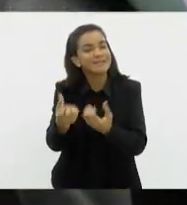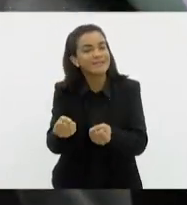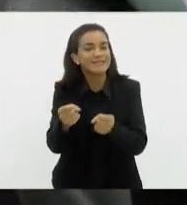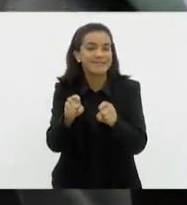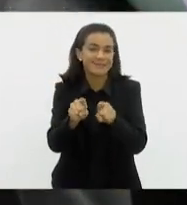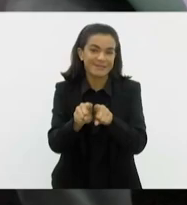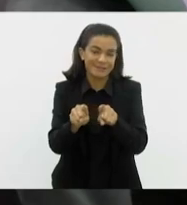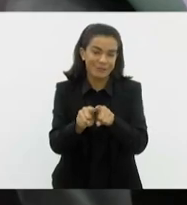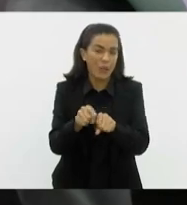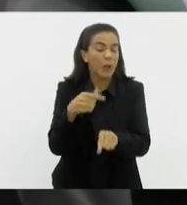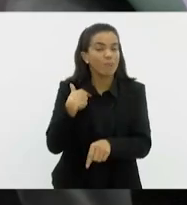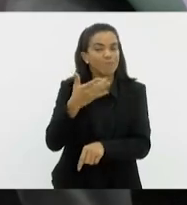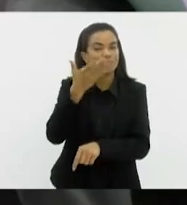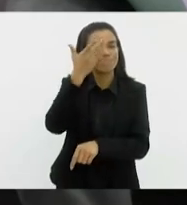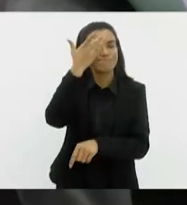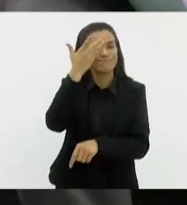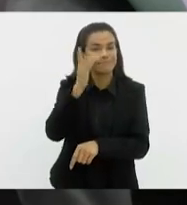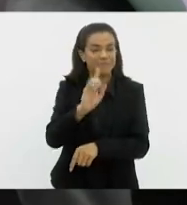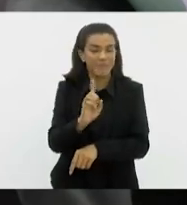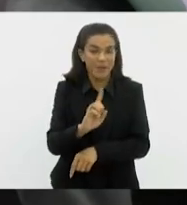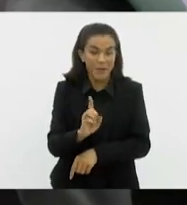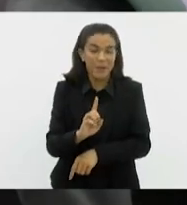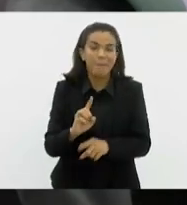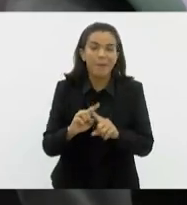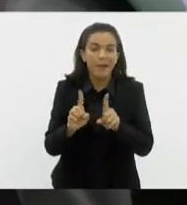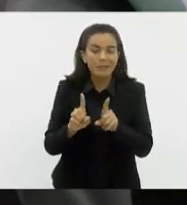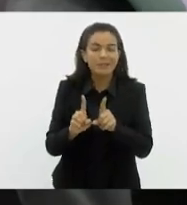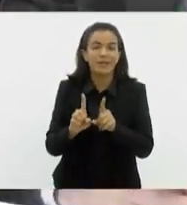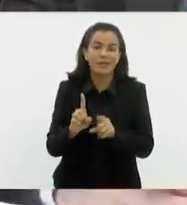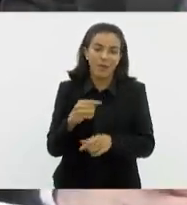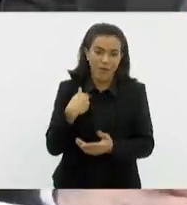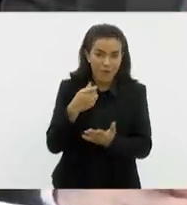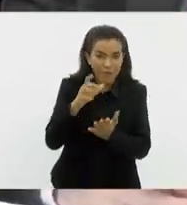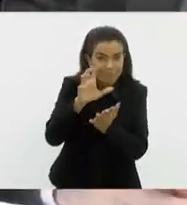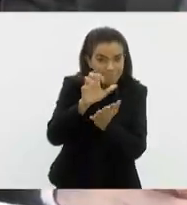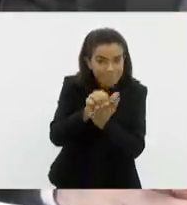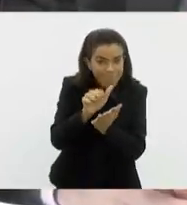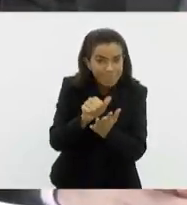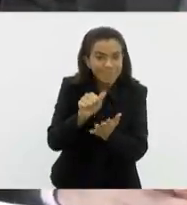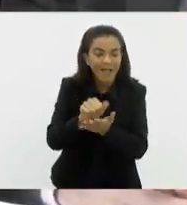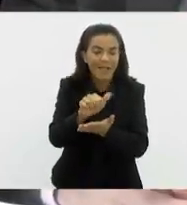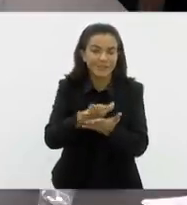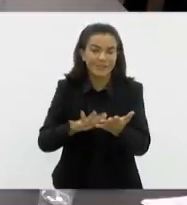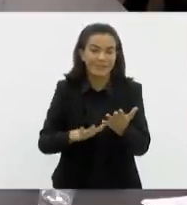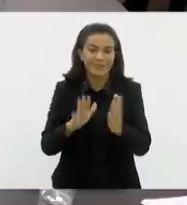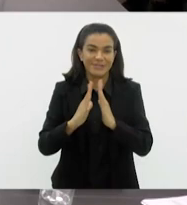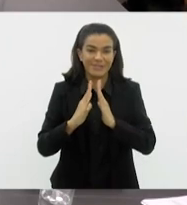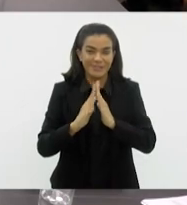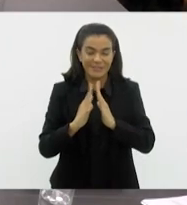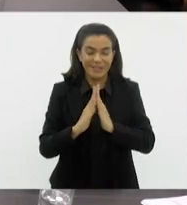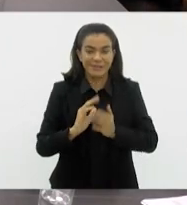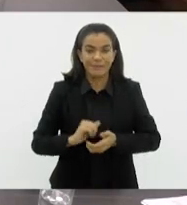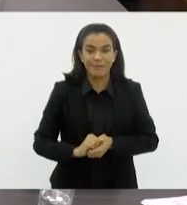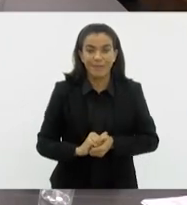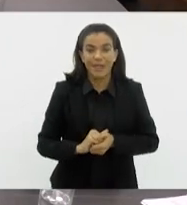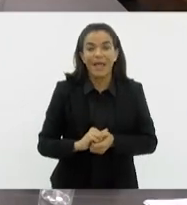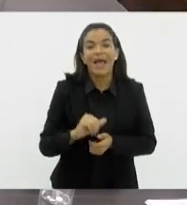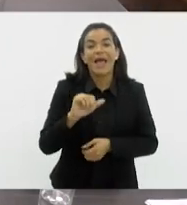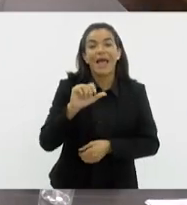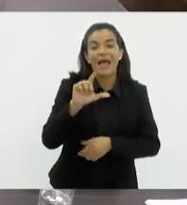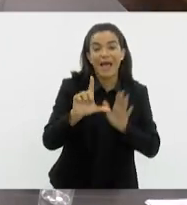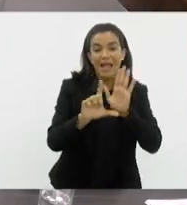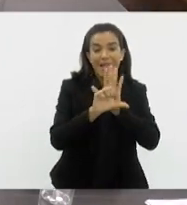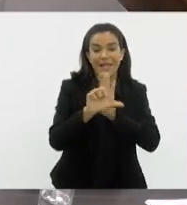número de cor, mas é a lei de criação do FEIS. Dever de casa anotado, deputado. Obrigado. É a lei 9643, né?